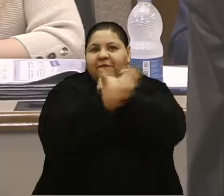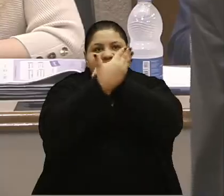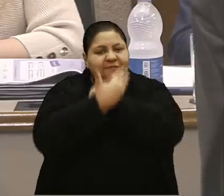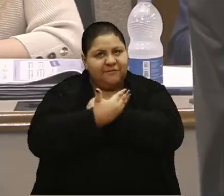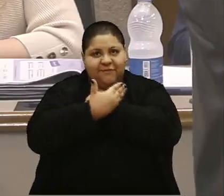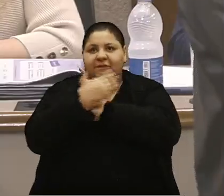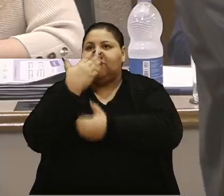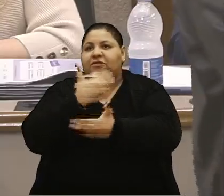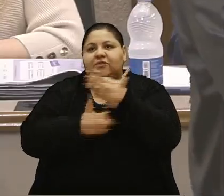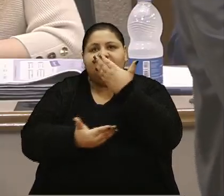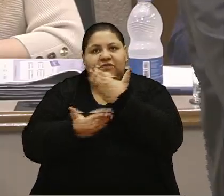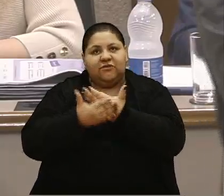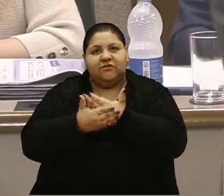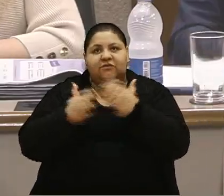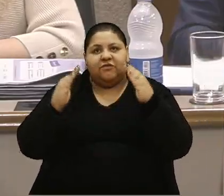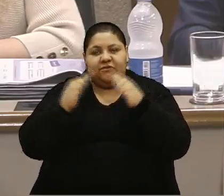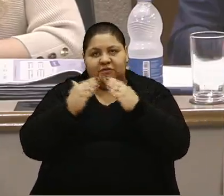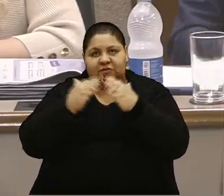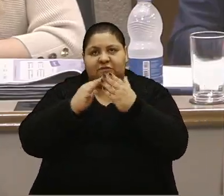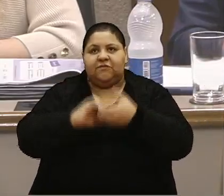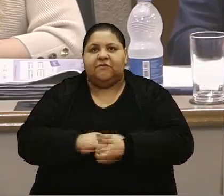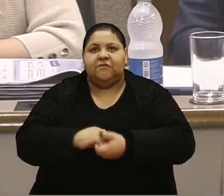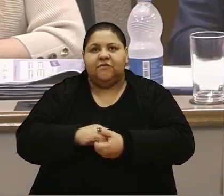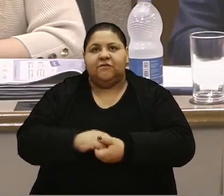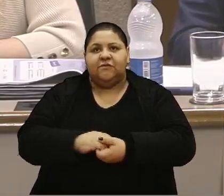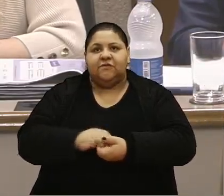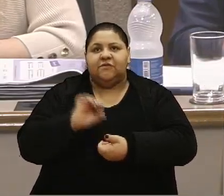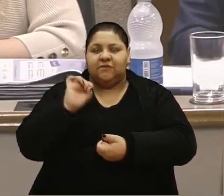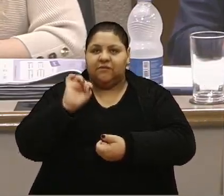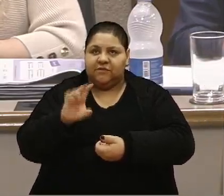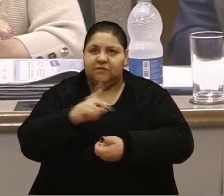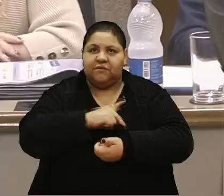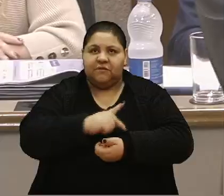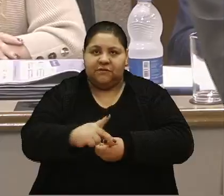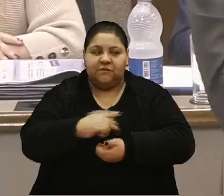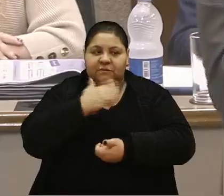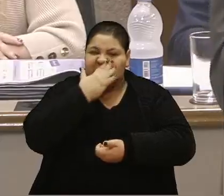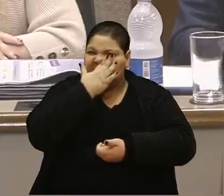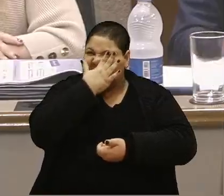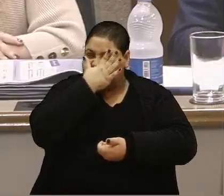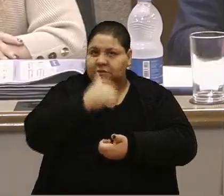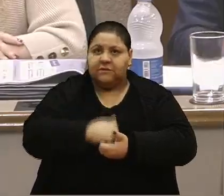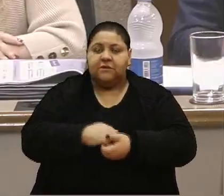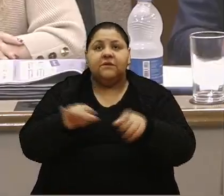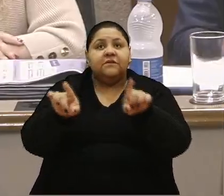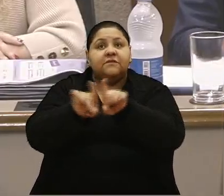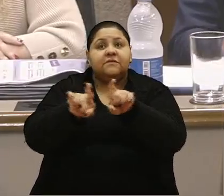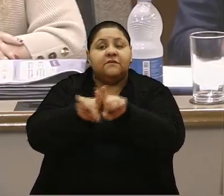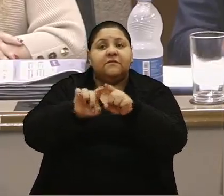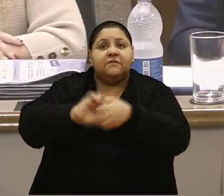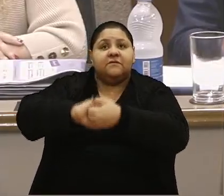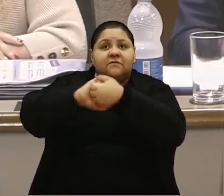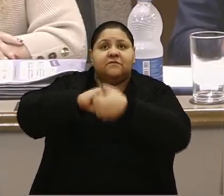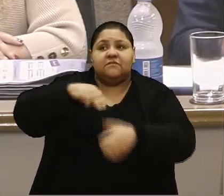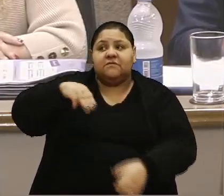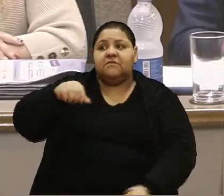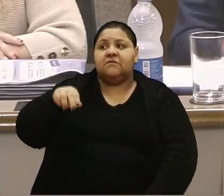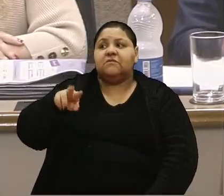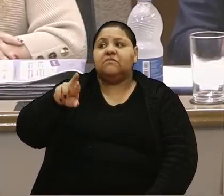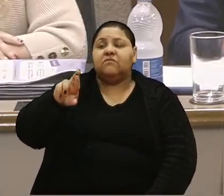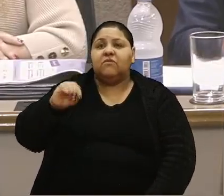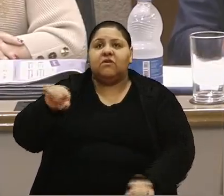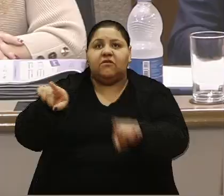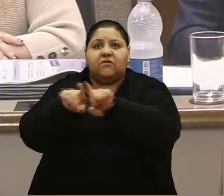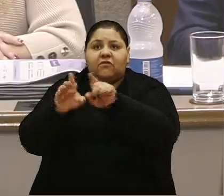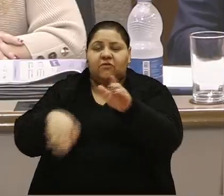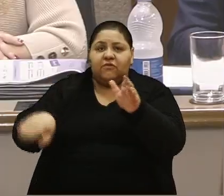a todos aqui nessa casa. E era isso hoje, senhor presidente e nobres colegas vereadores. E também só saudar o Mauro, que também está chegando aqui.